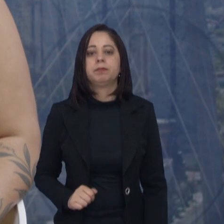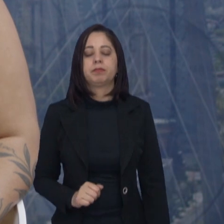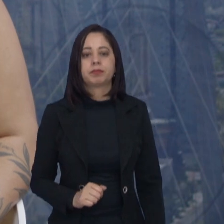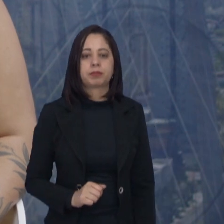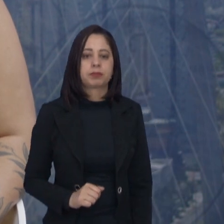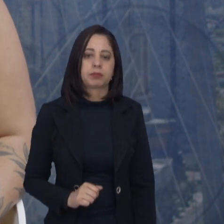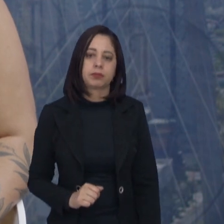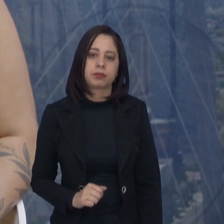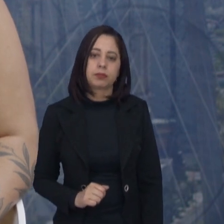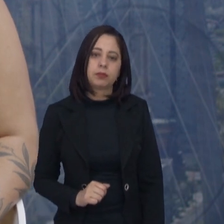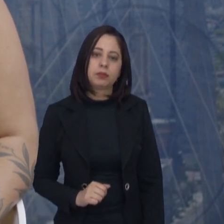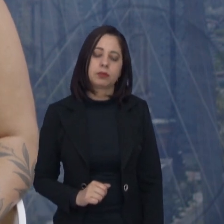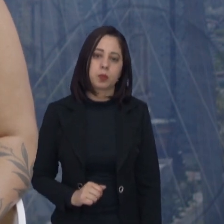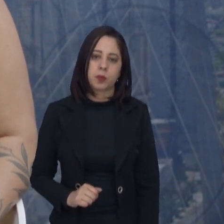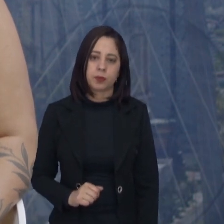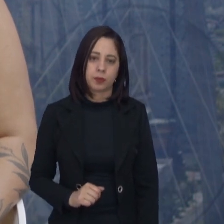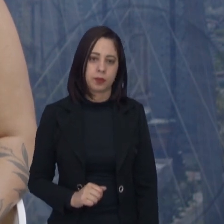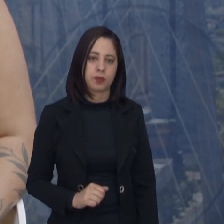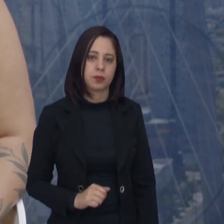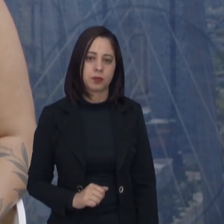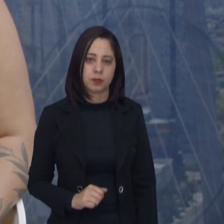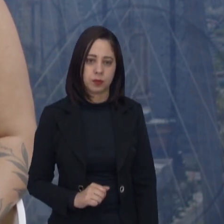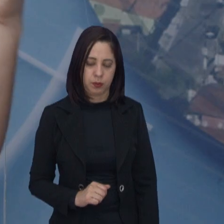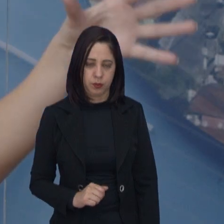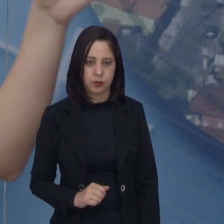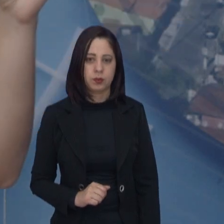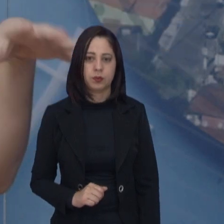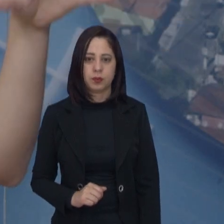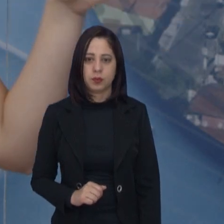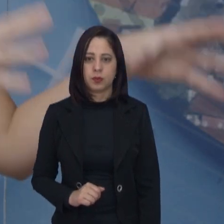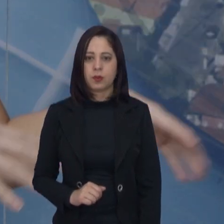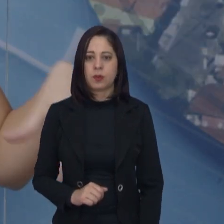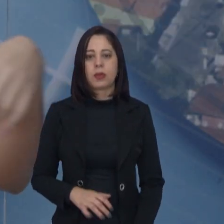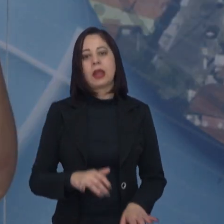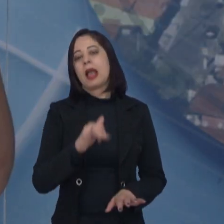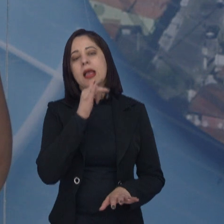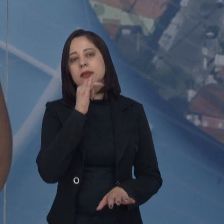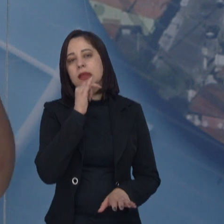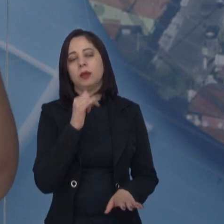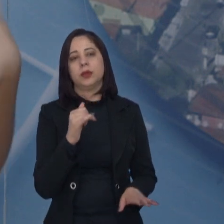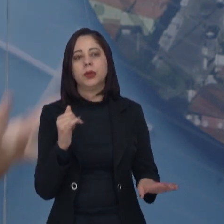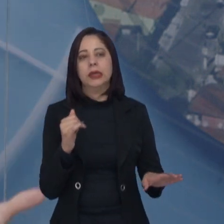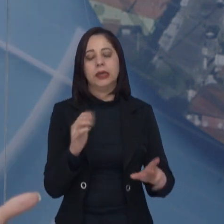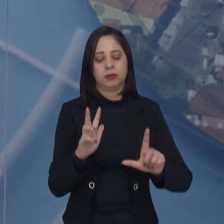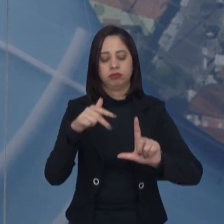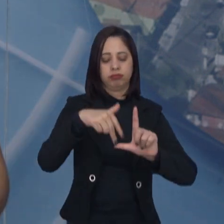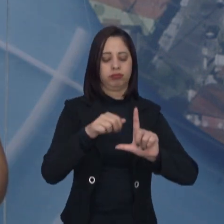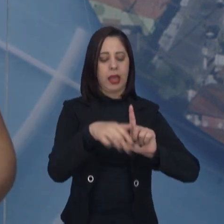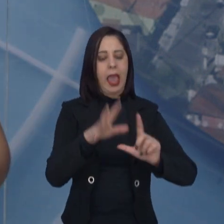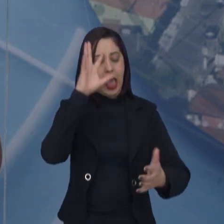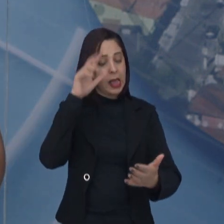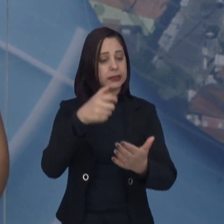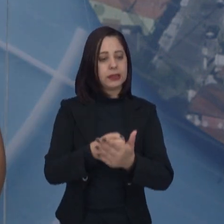Camila, quando profissionalizar no sentido, preciso contratar uma equipe, preciso contratar uma assessoria